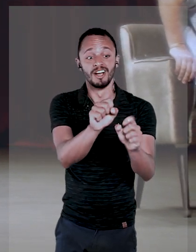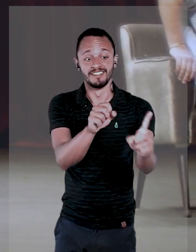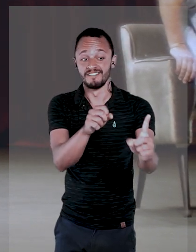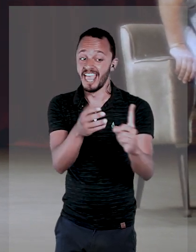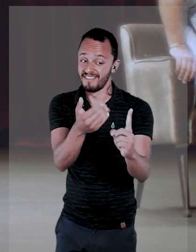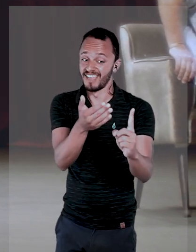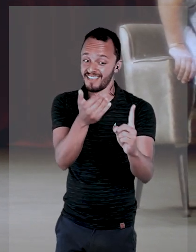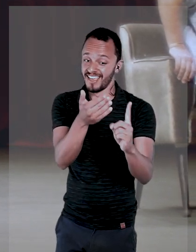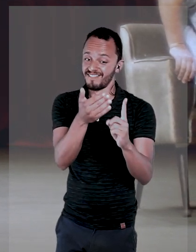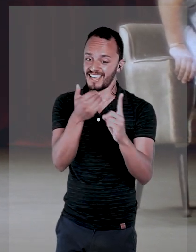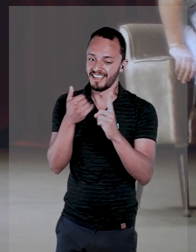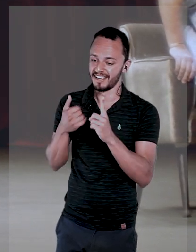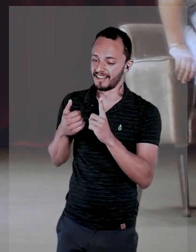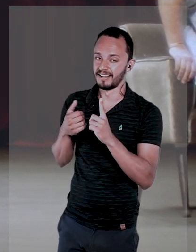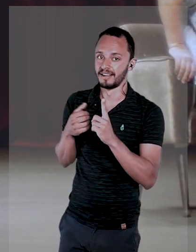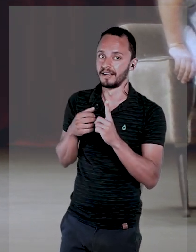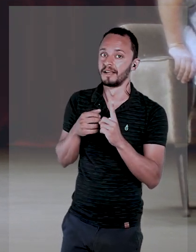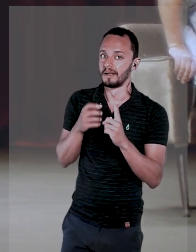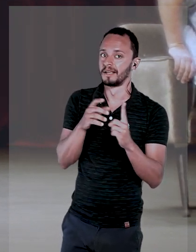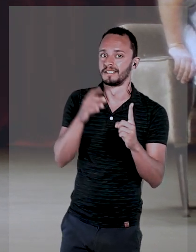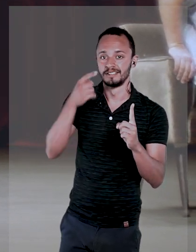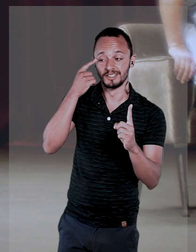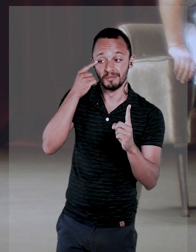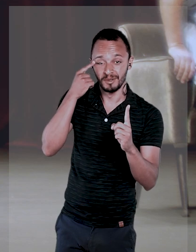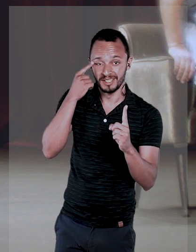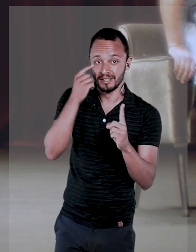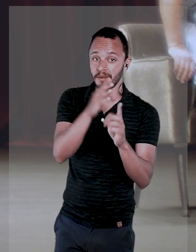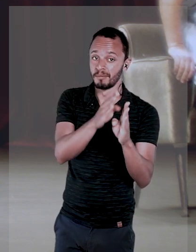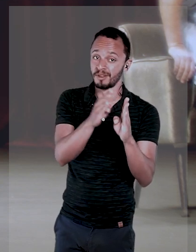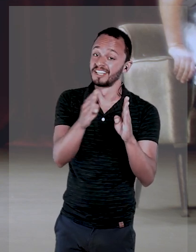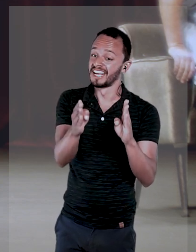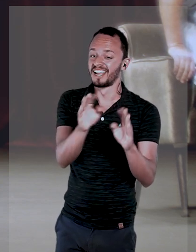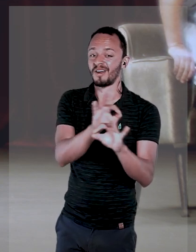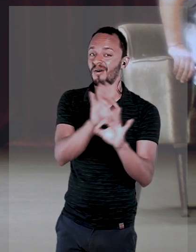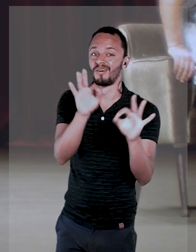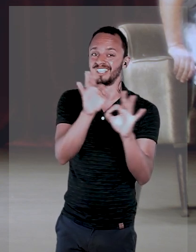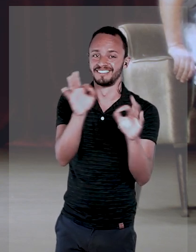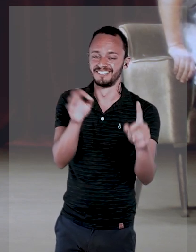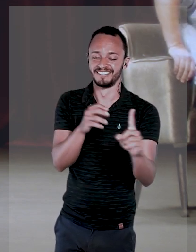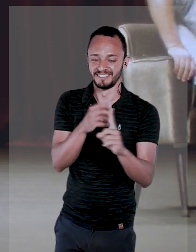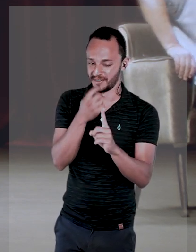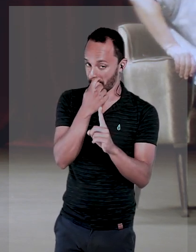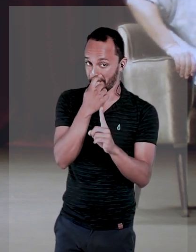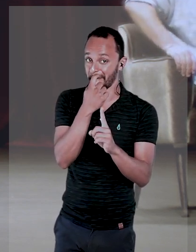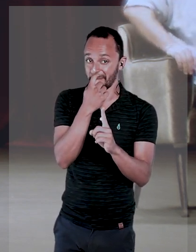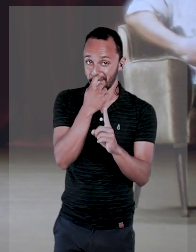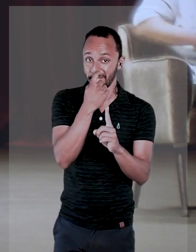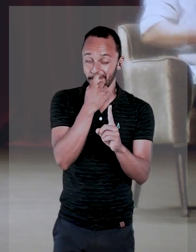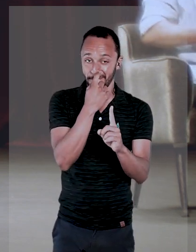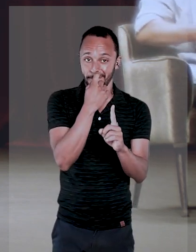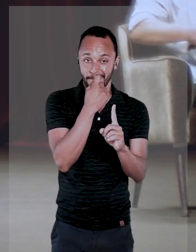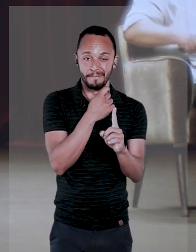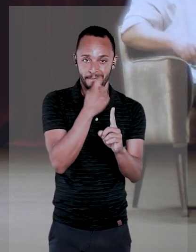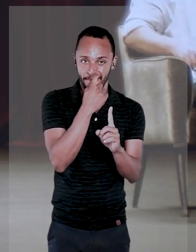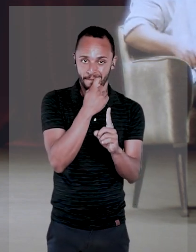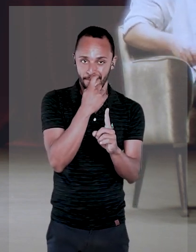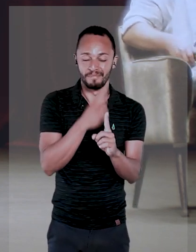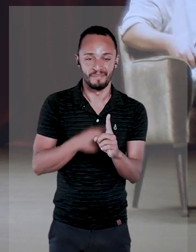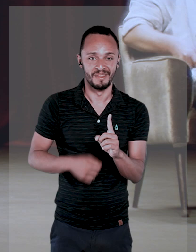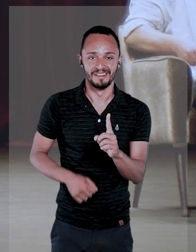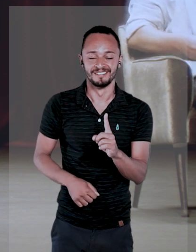Ela é bibliotecária, sim, pode ser. Venha, venha, venha. É japonesa bibliotecária, é o máximo.